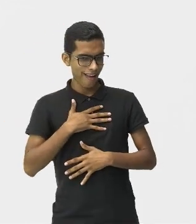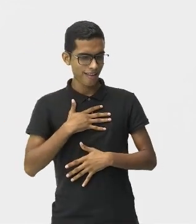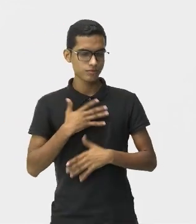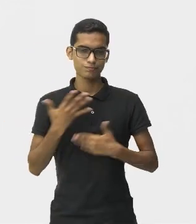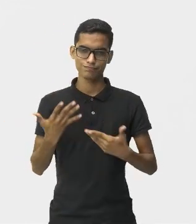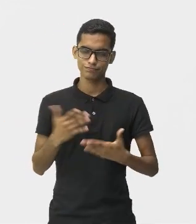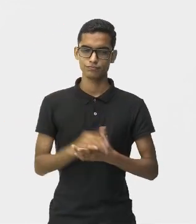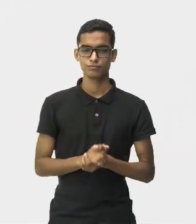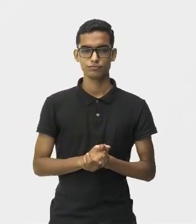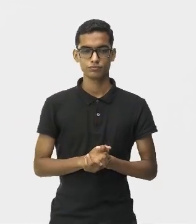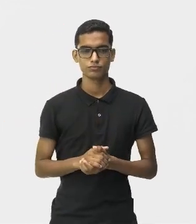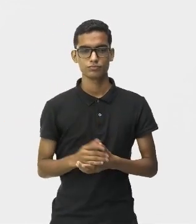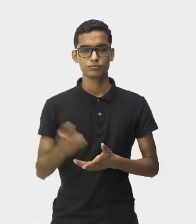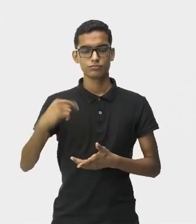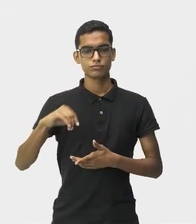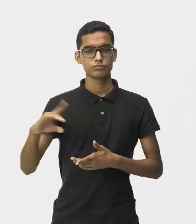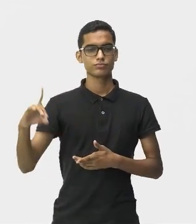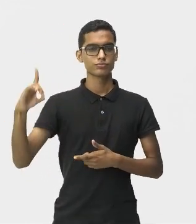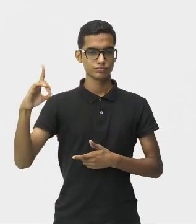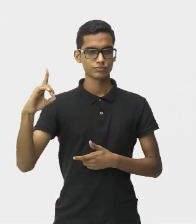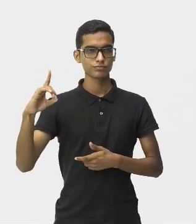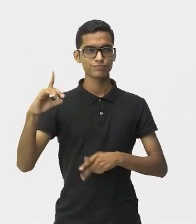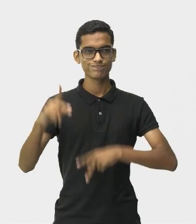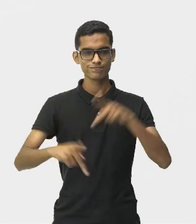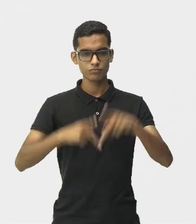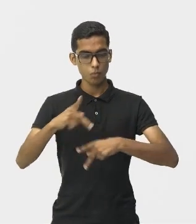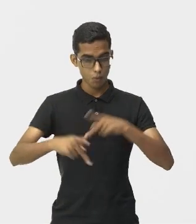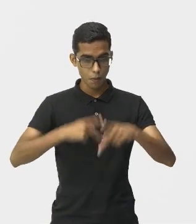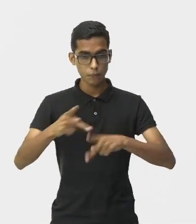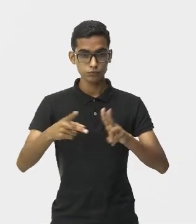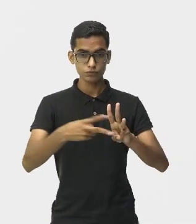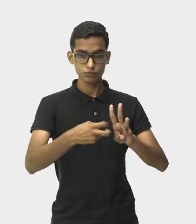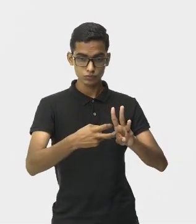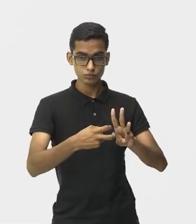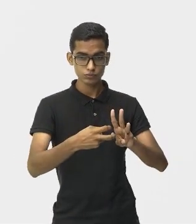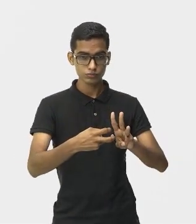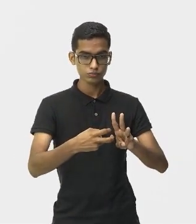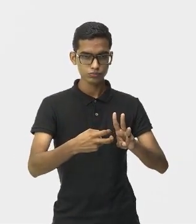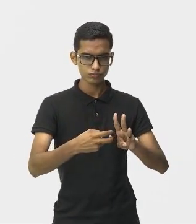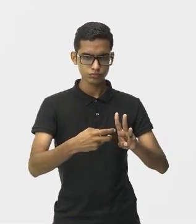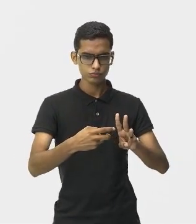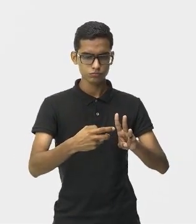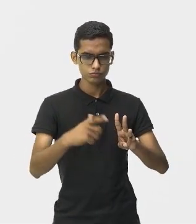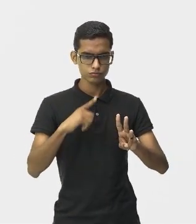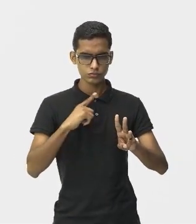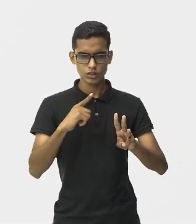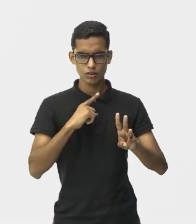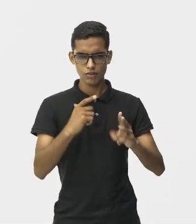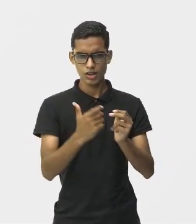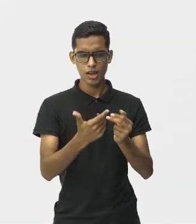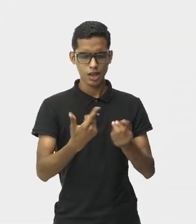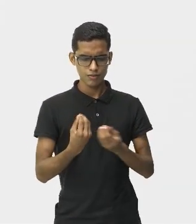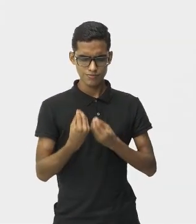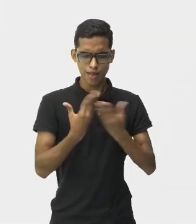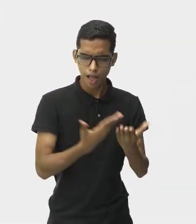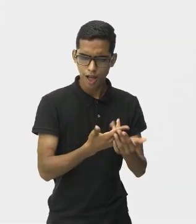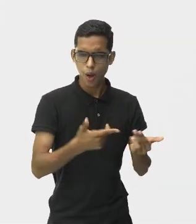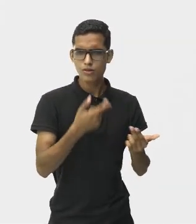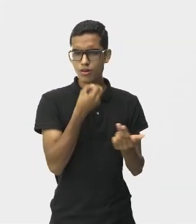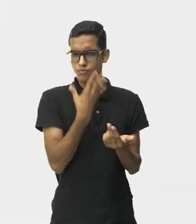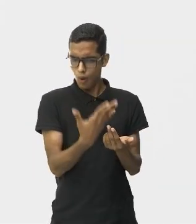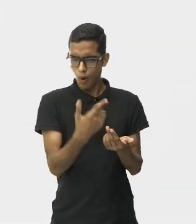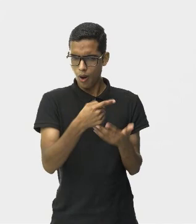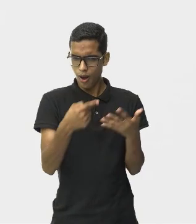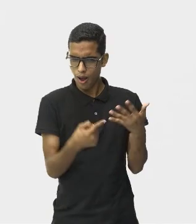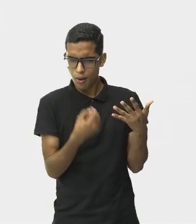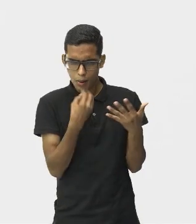Letra D, as populações indígenas da Amazônia foram bastante beneficiadas. Será, gente? Visto que